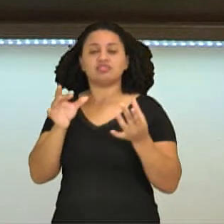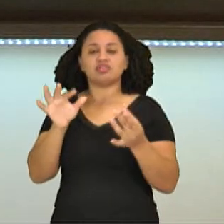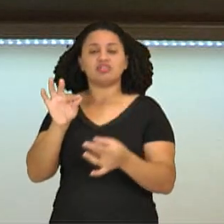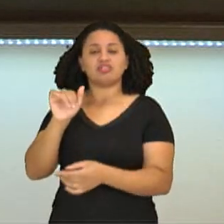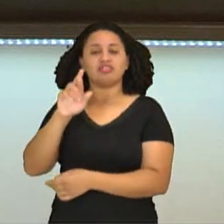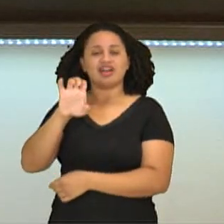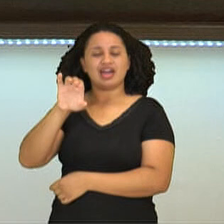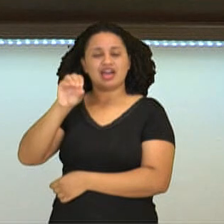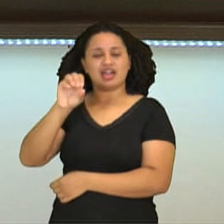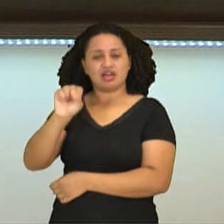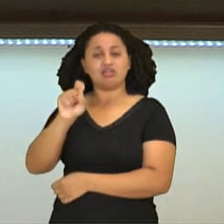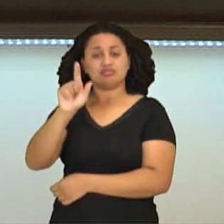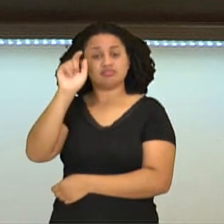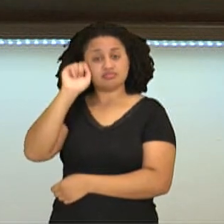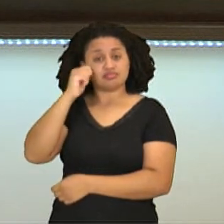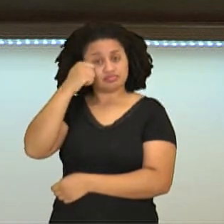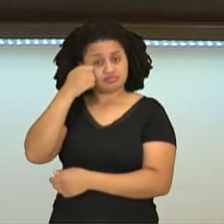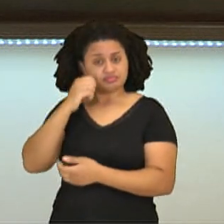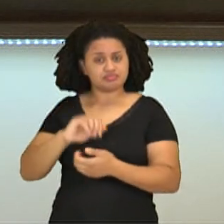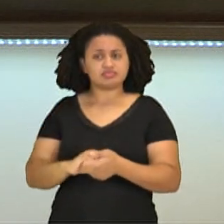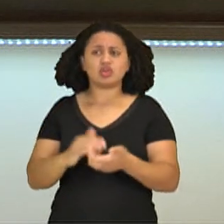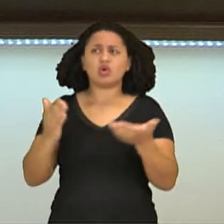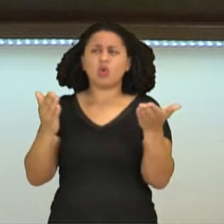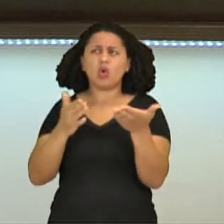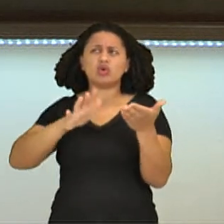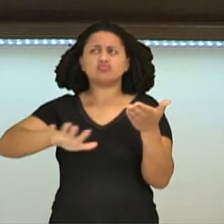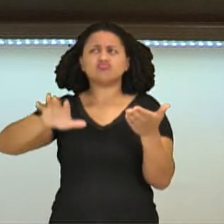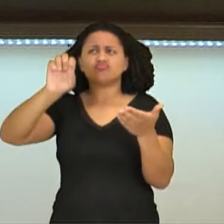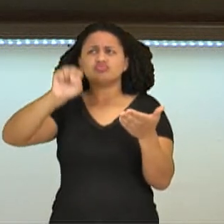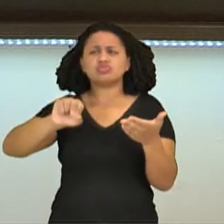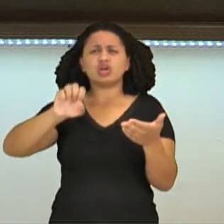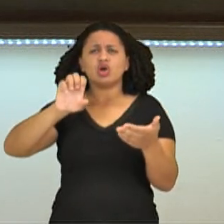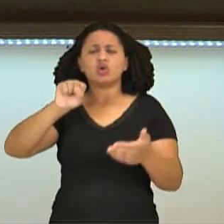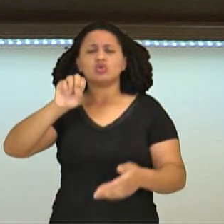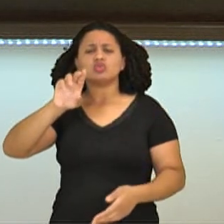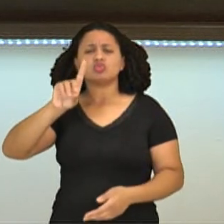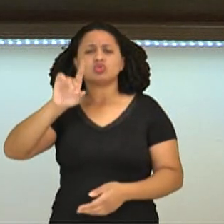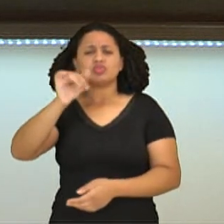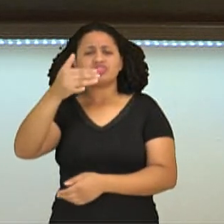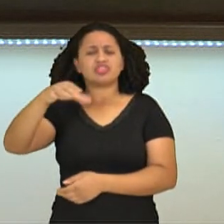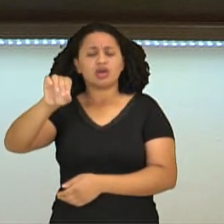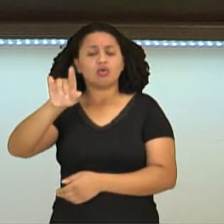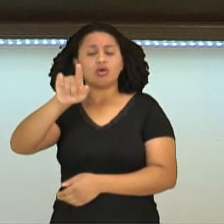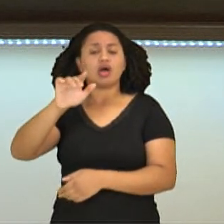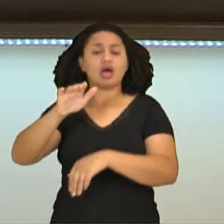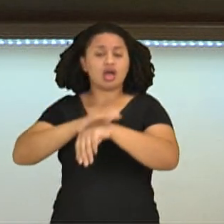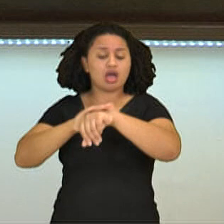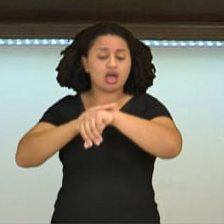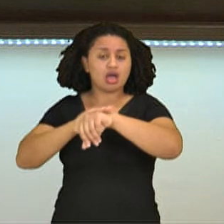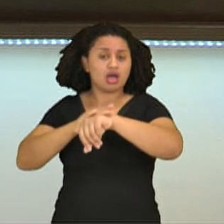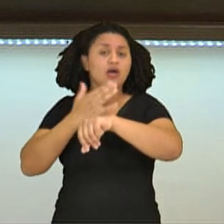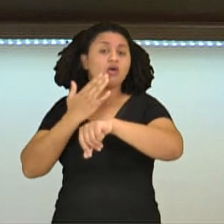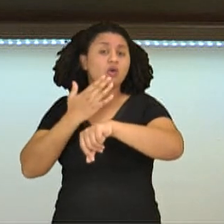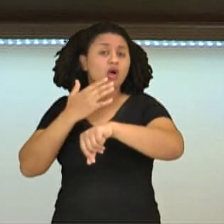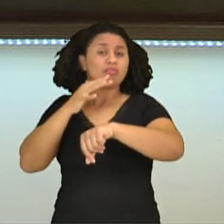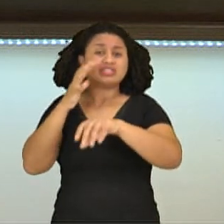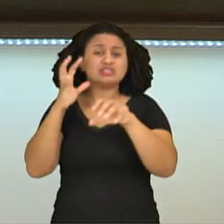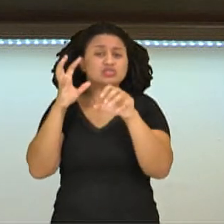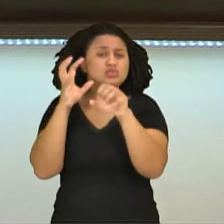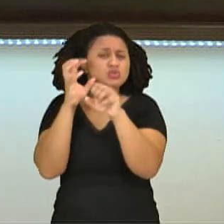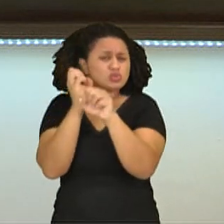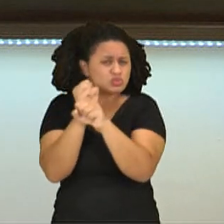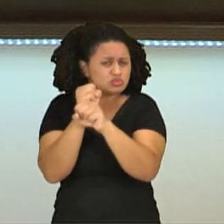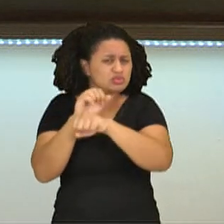Cush, seria hoje o atual Sudão. Eles têm uma pigmentação da cor da pele mais escura